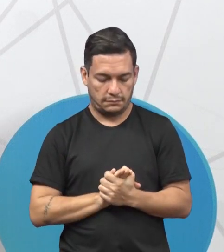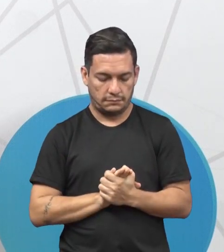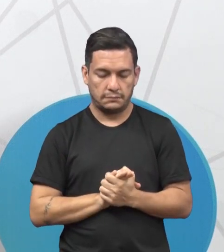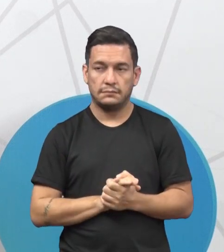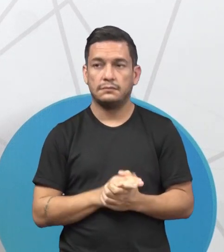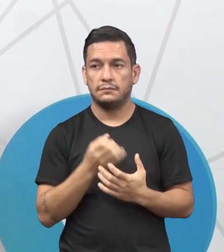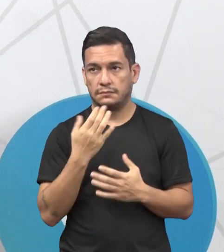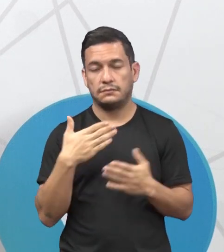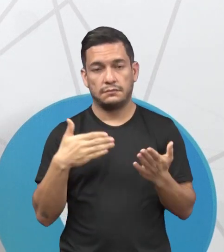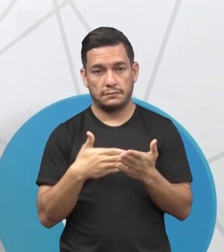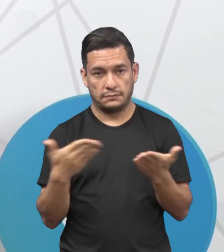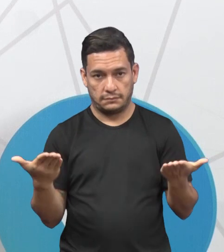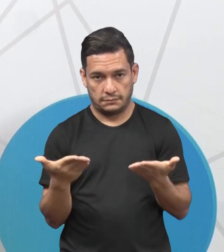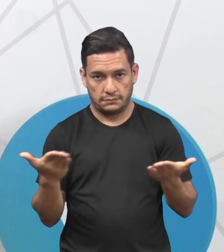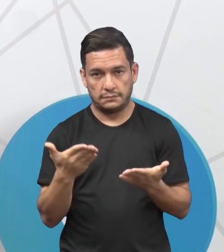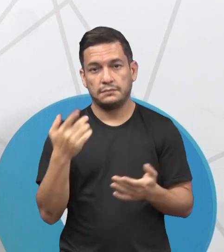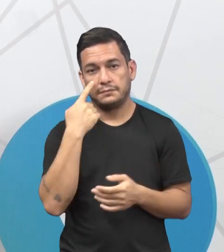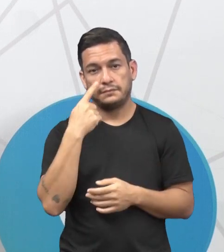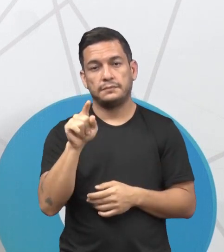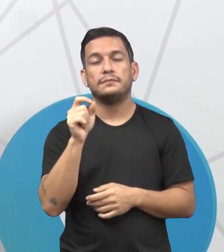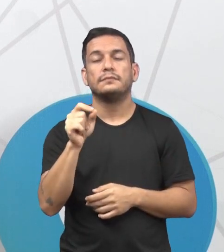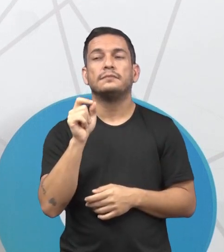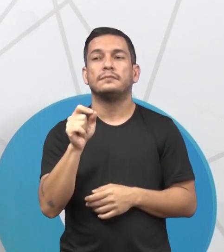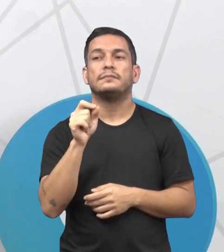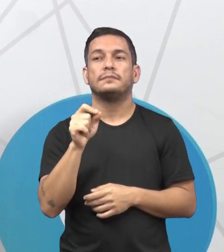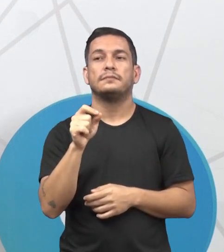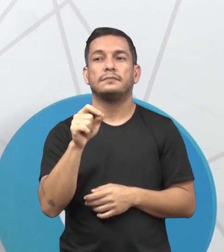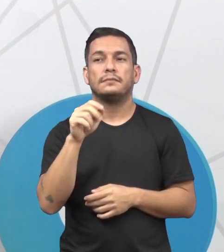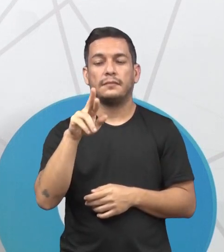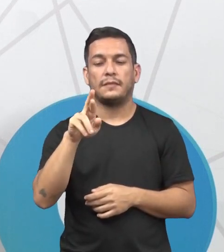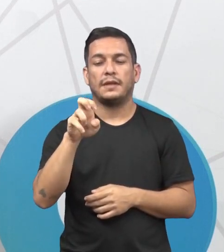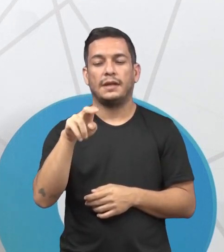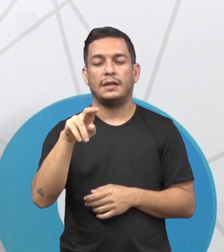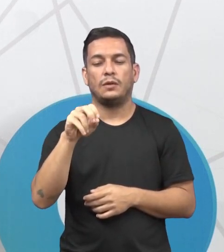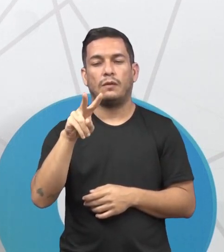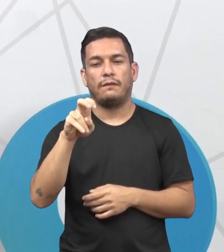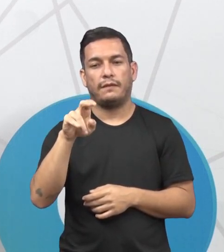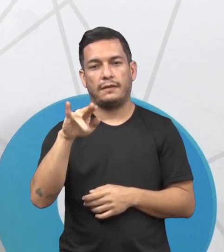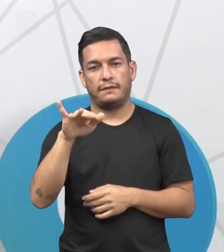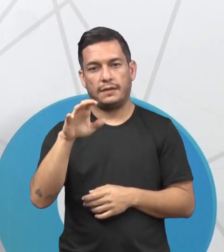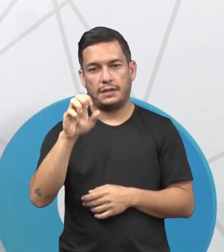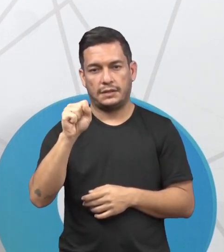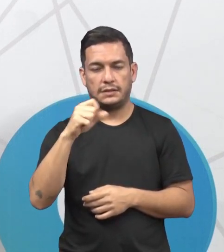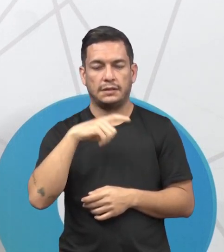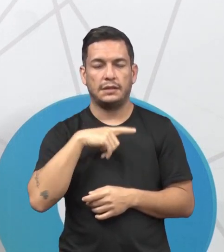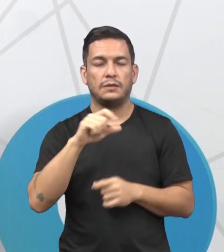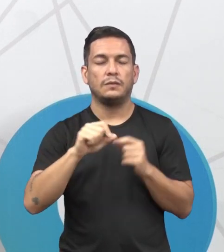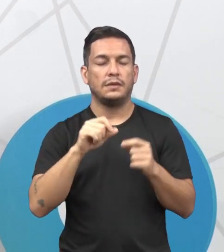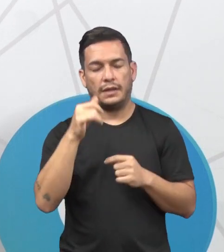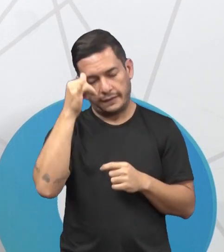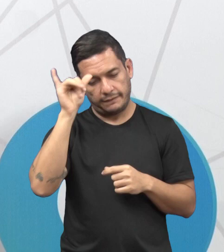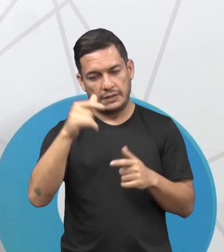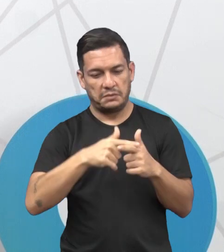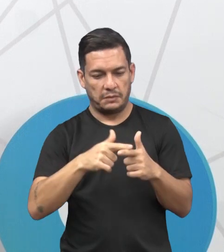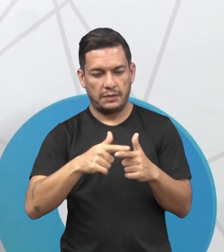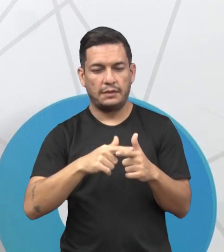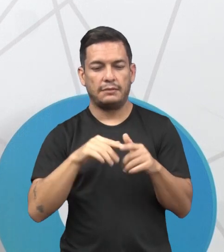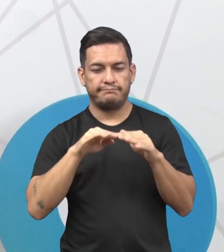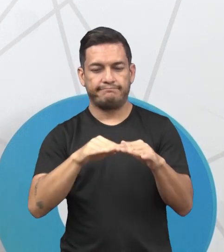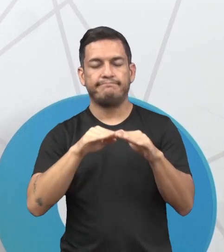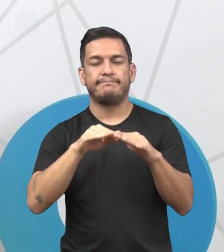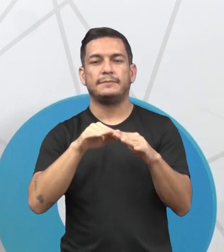Bom, até agora nós vimos as fontes de energias renováveis, né? Aquelas que têm o menor impacto ambiental, aquelas que são